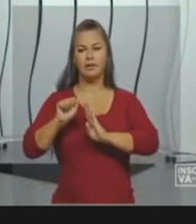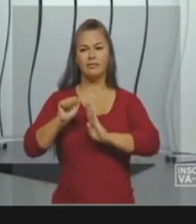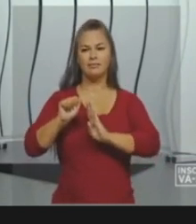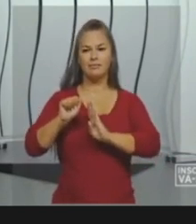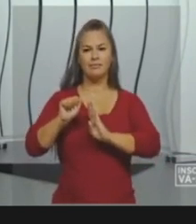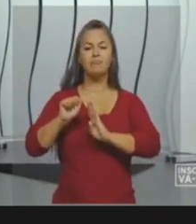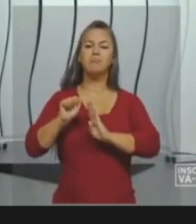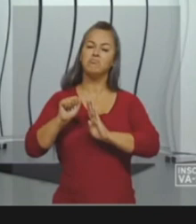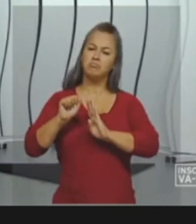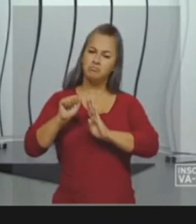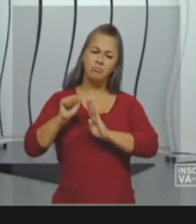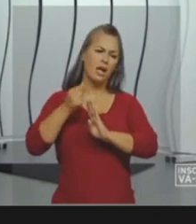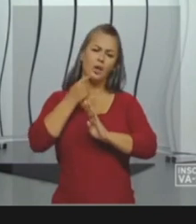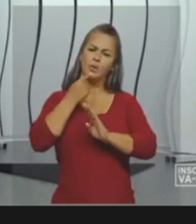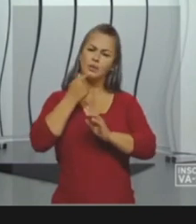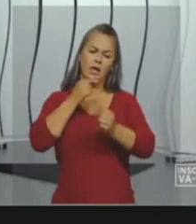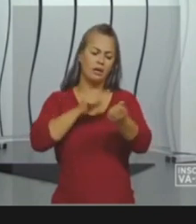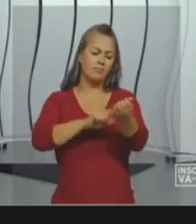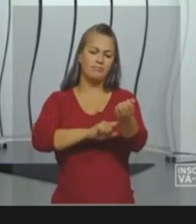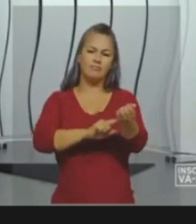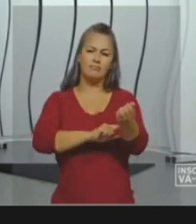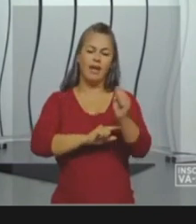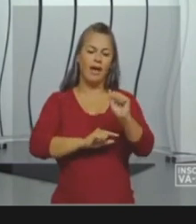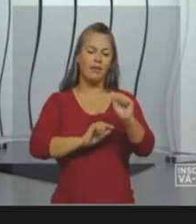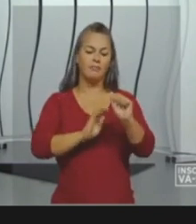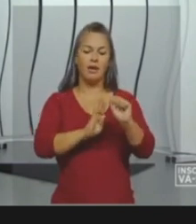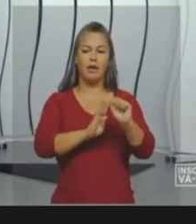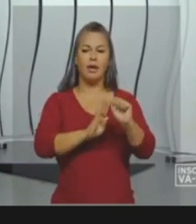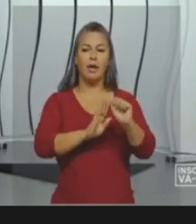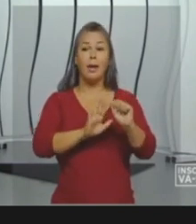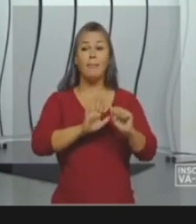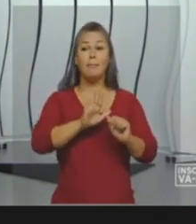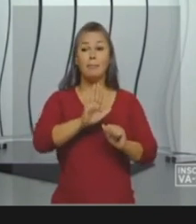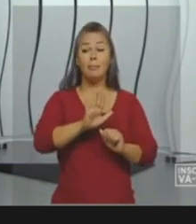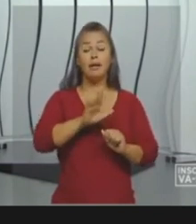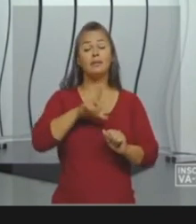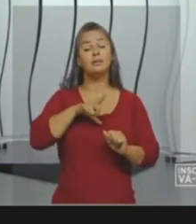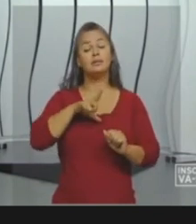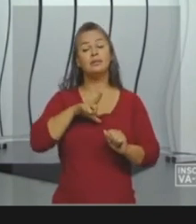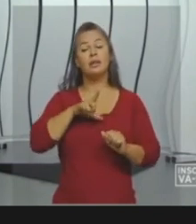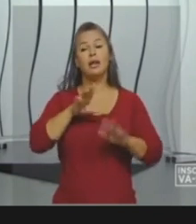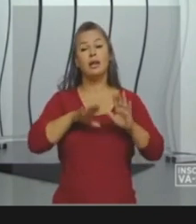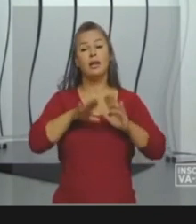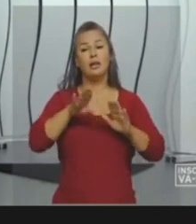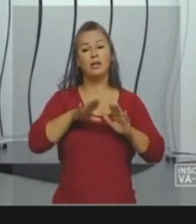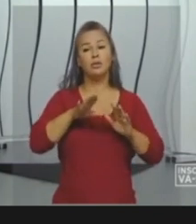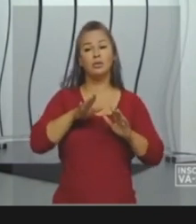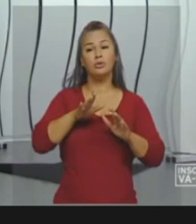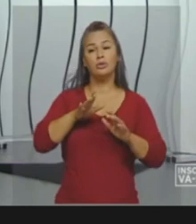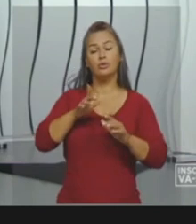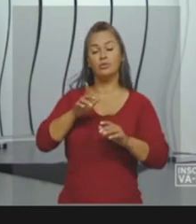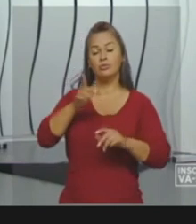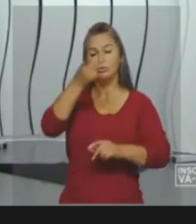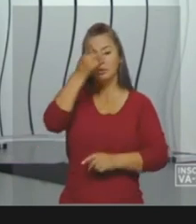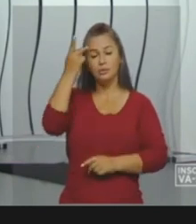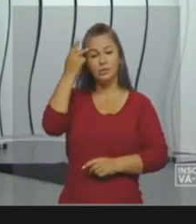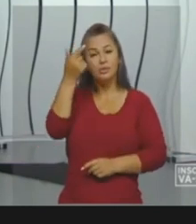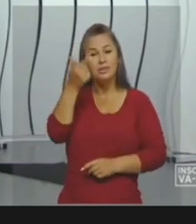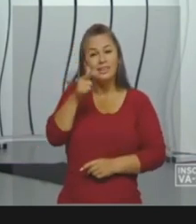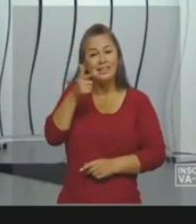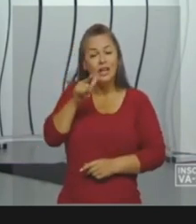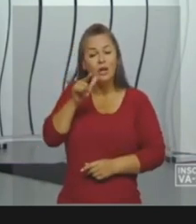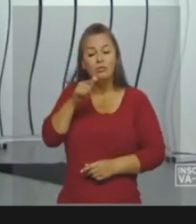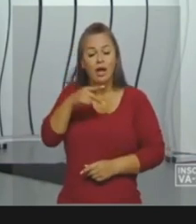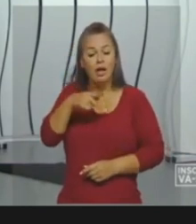AB. Simples assim. E quem não tem nenhum tipo de proteína, nem A nem B, na superfície das hemácias? Se não tiver